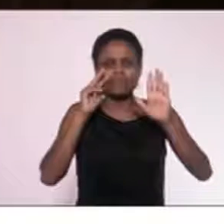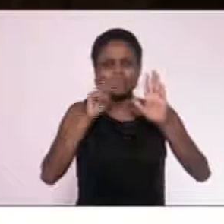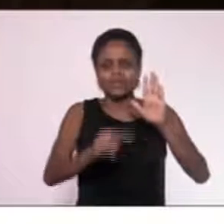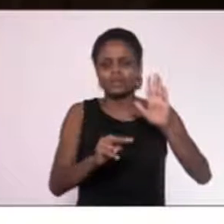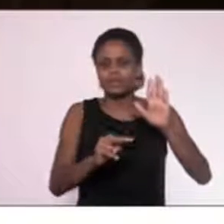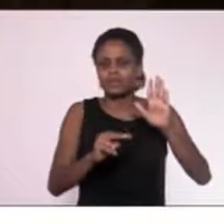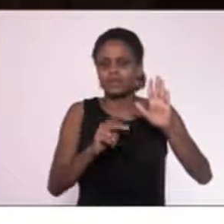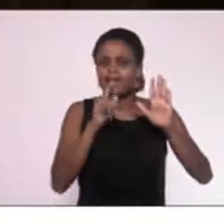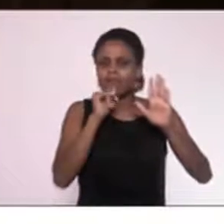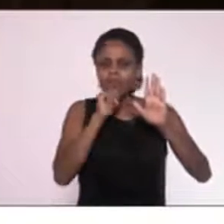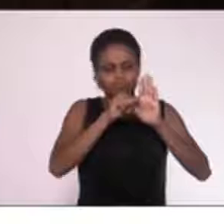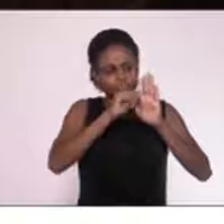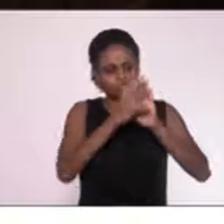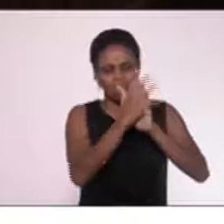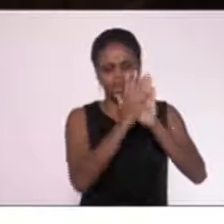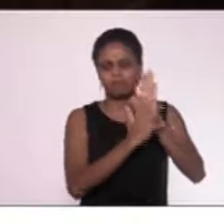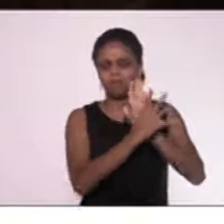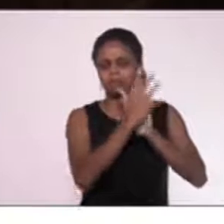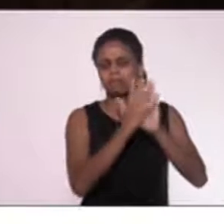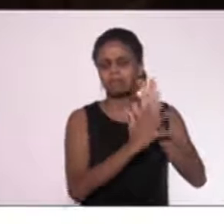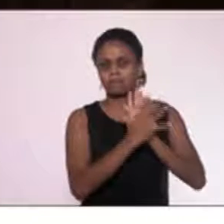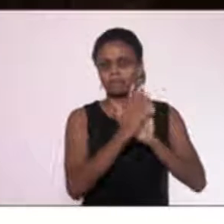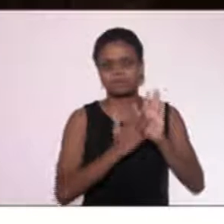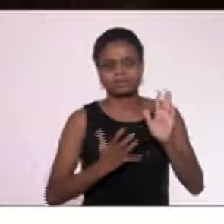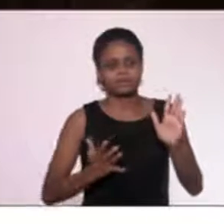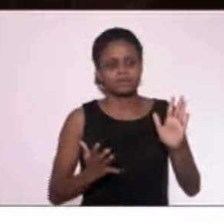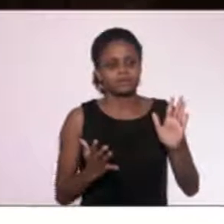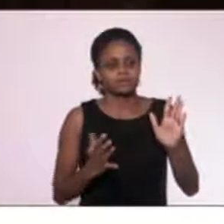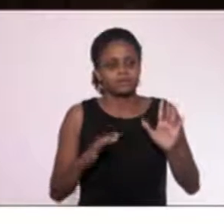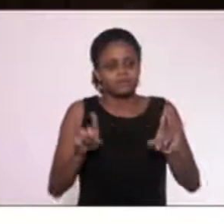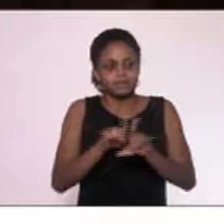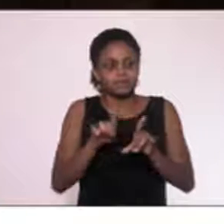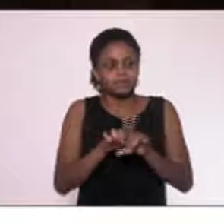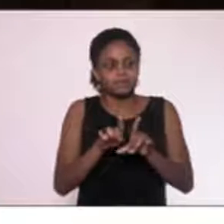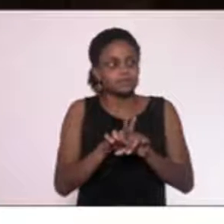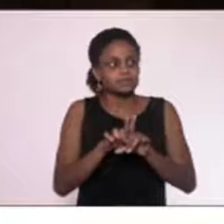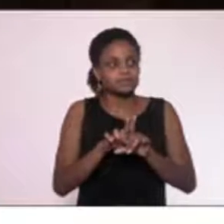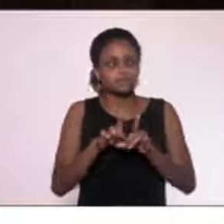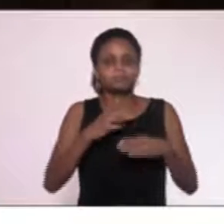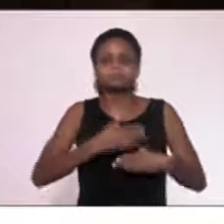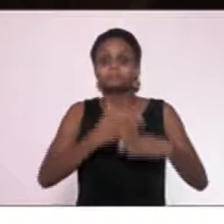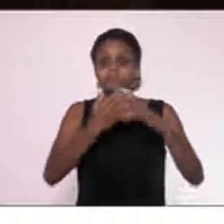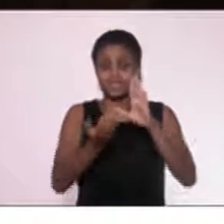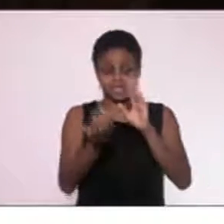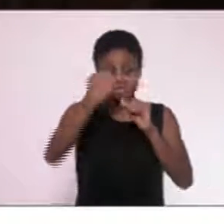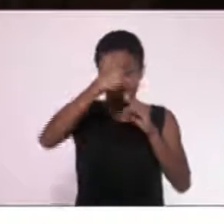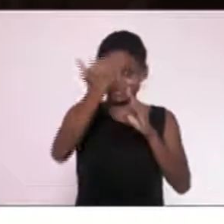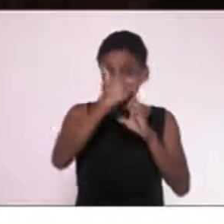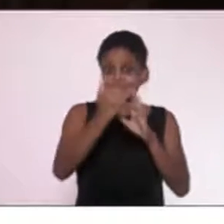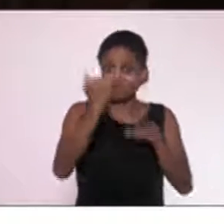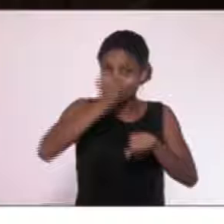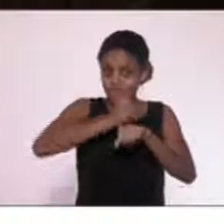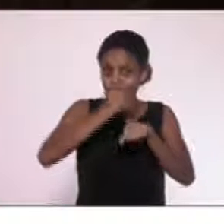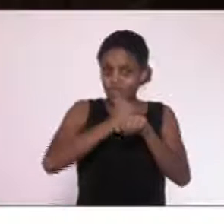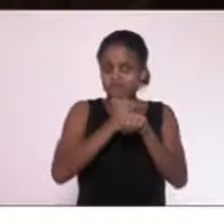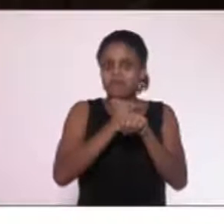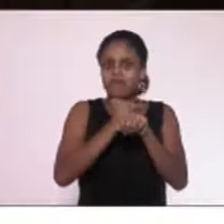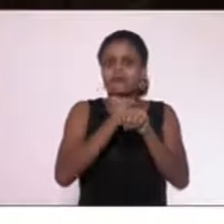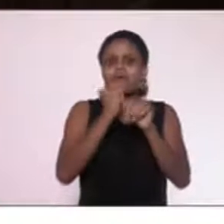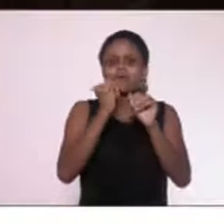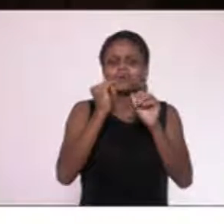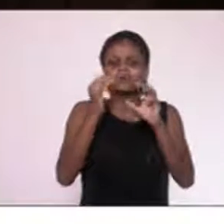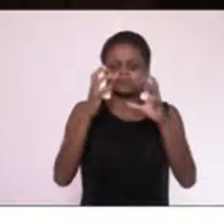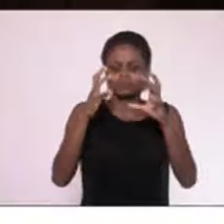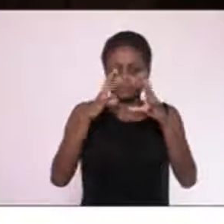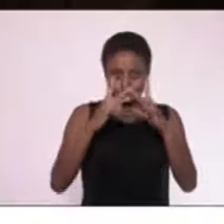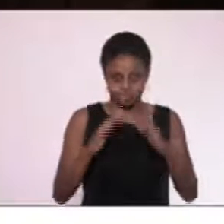e seguramente oxidando a armadura que tem ali dentro. Em menos